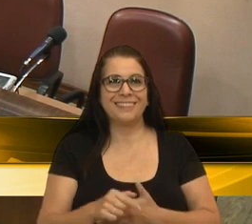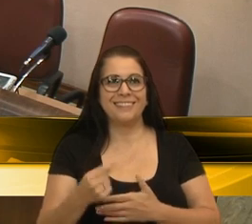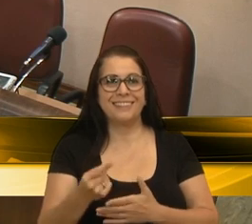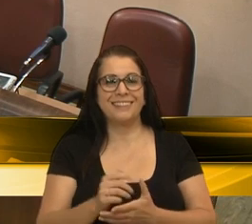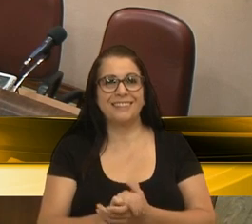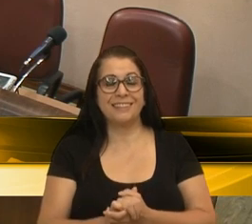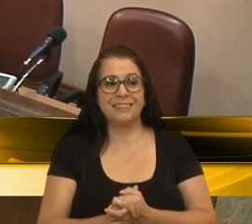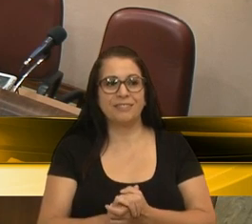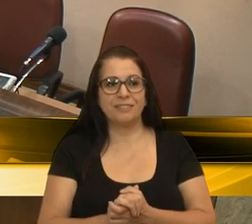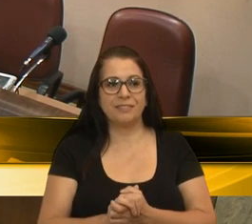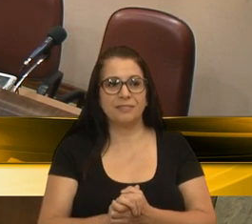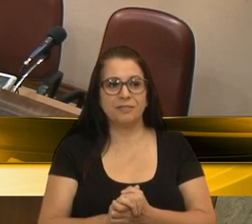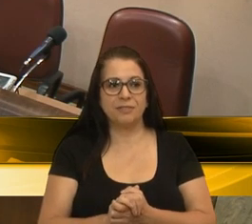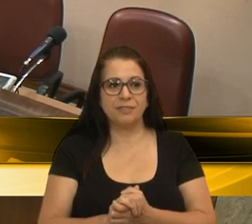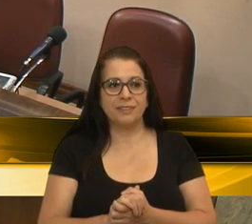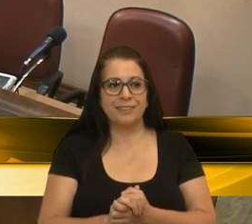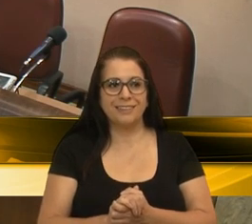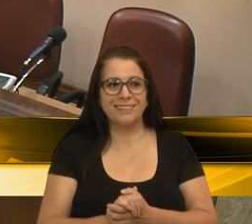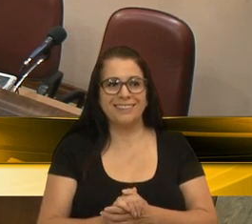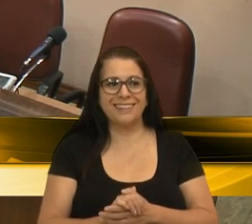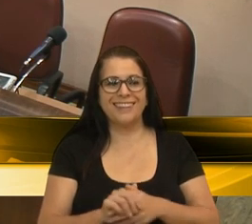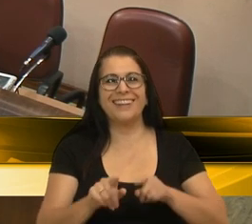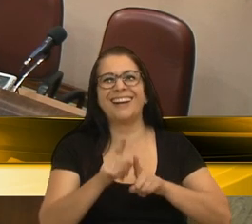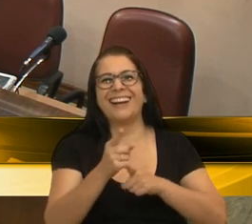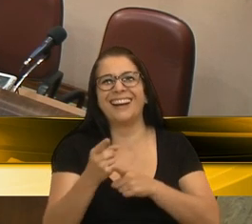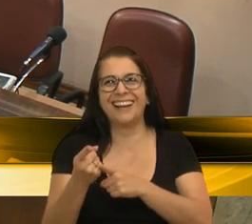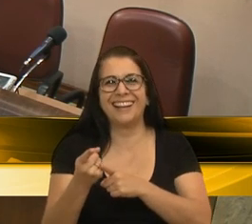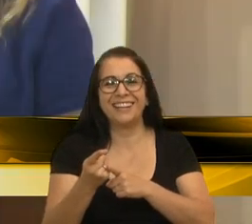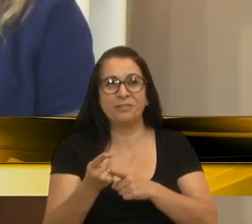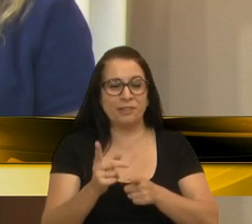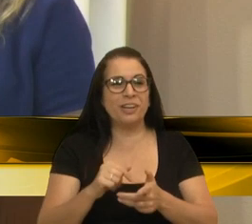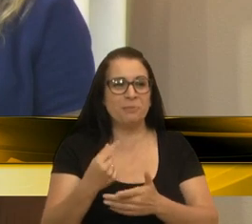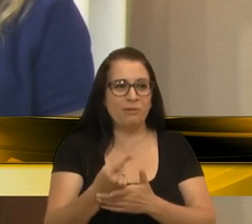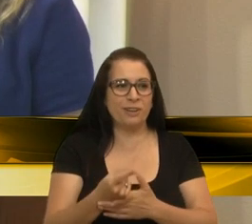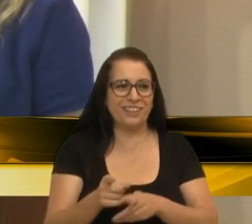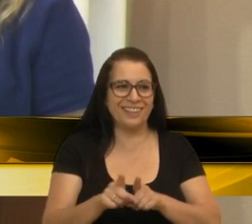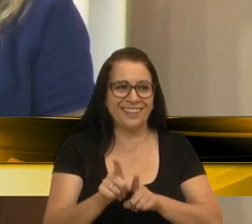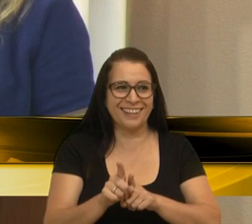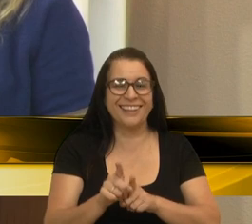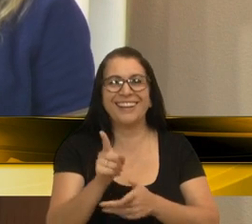à reunião de ontem, já na reunião fechada,